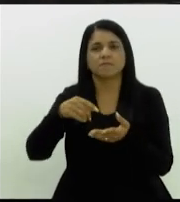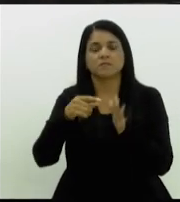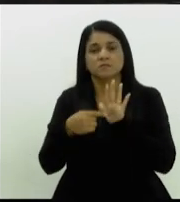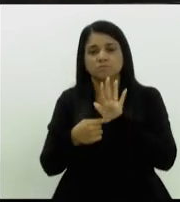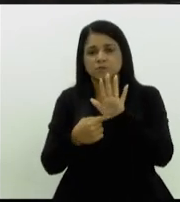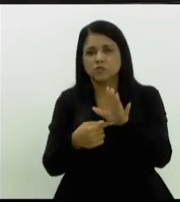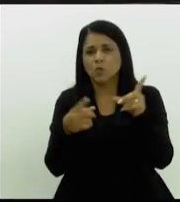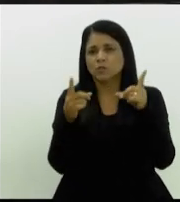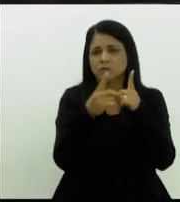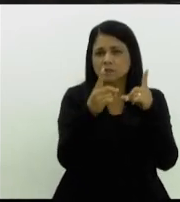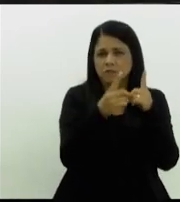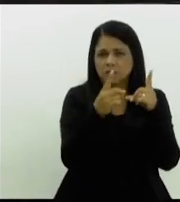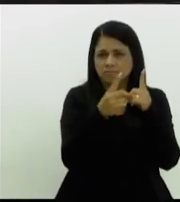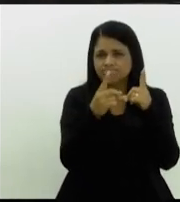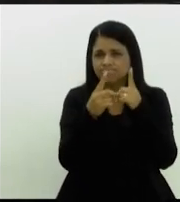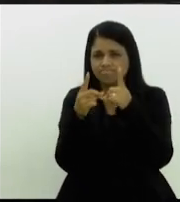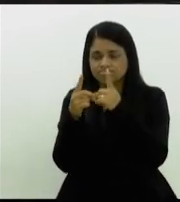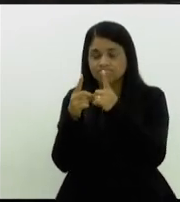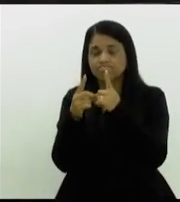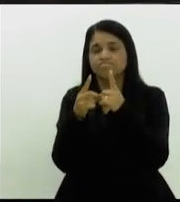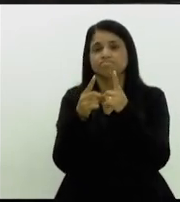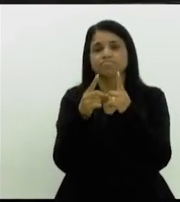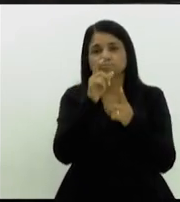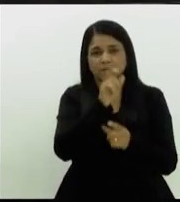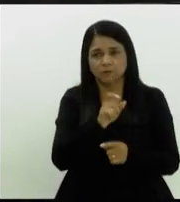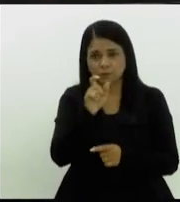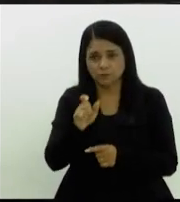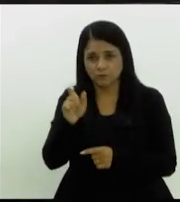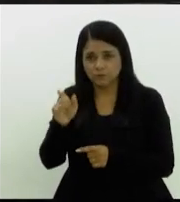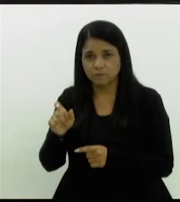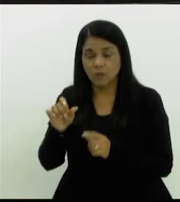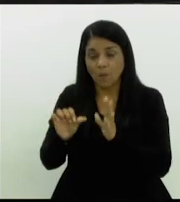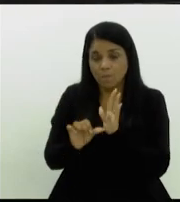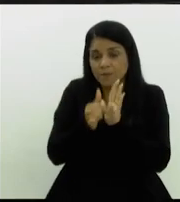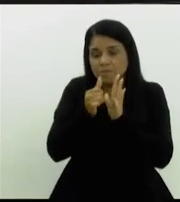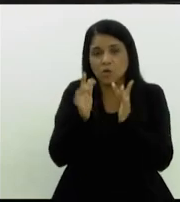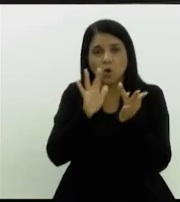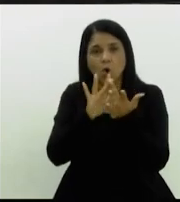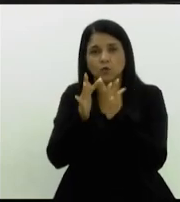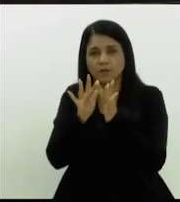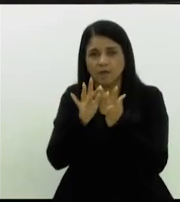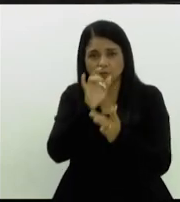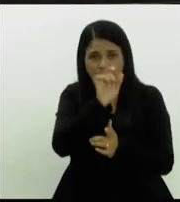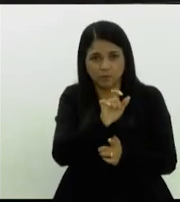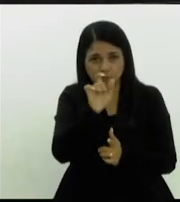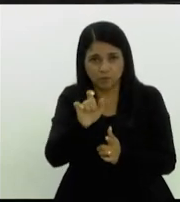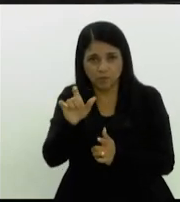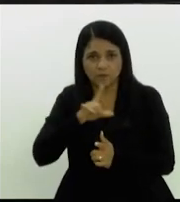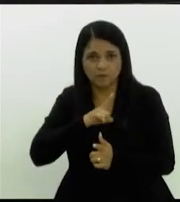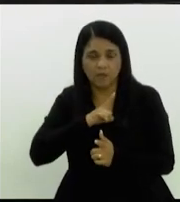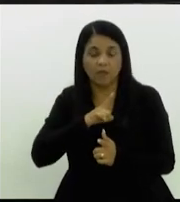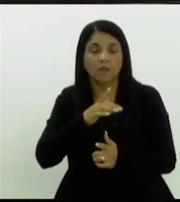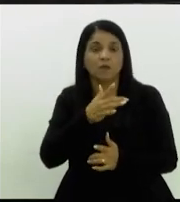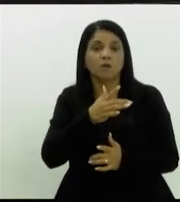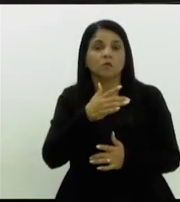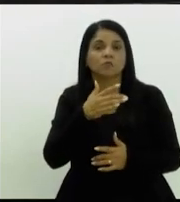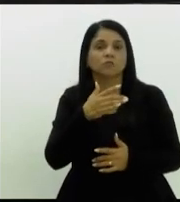atendendo as pessoas. E são, muitas das vezes, o primeiro contato que as pessoas têm com os serviços